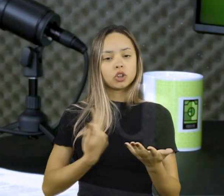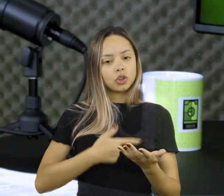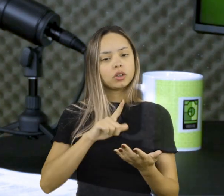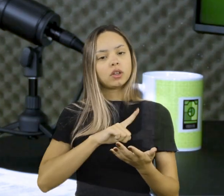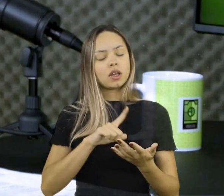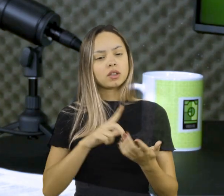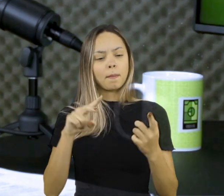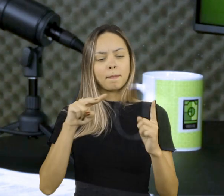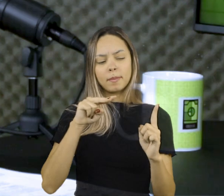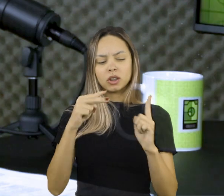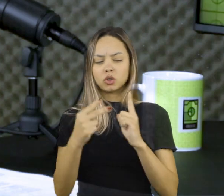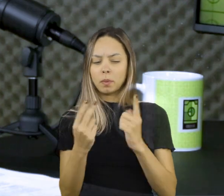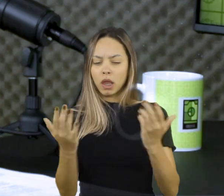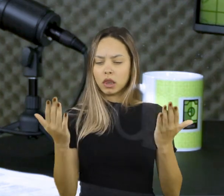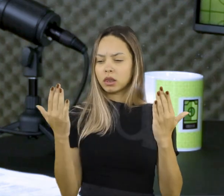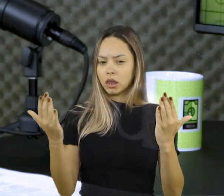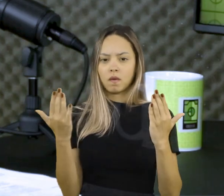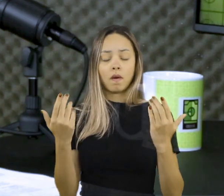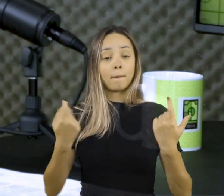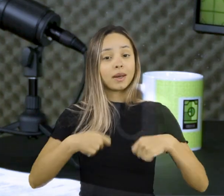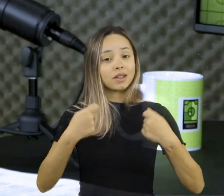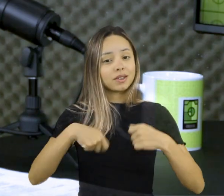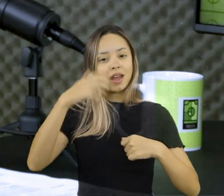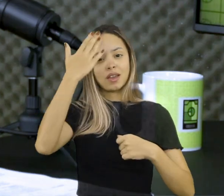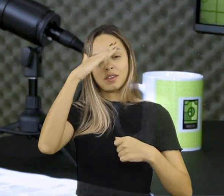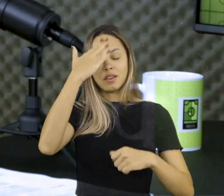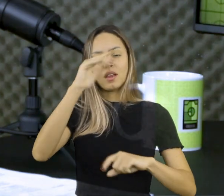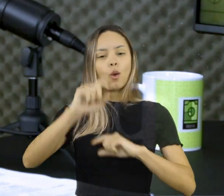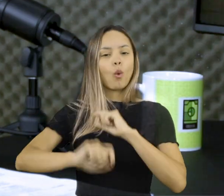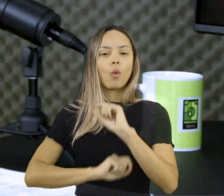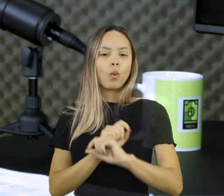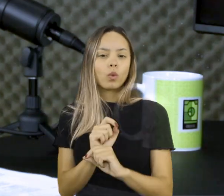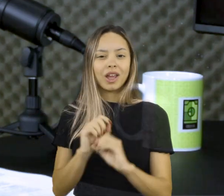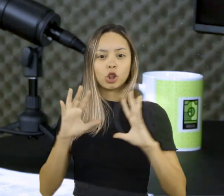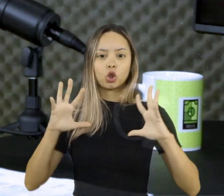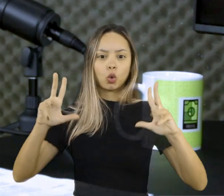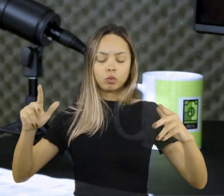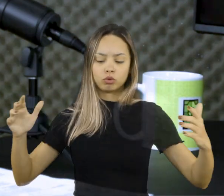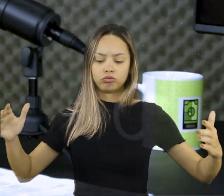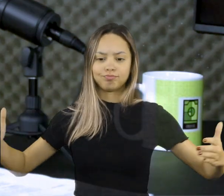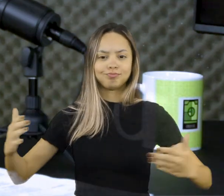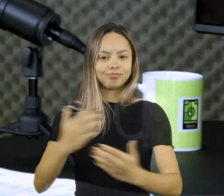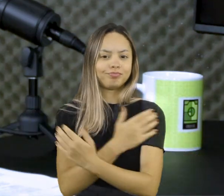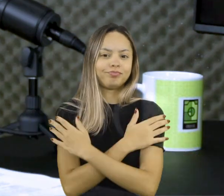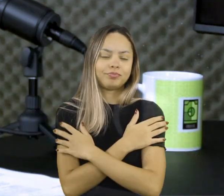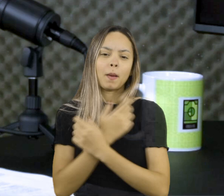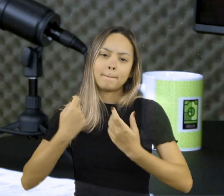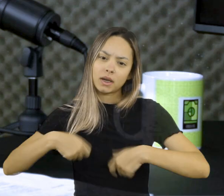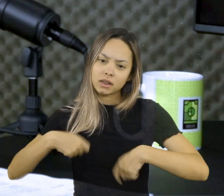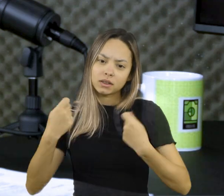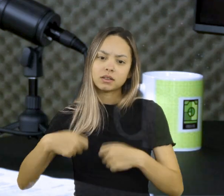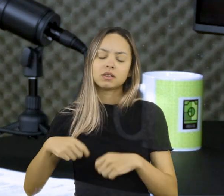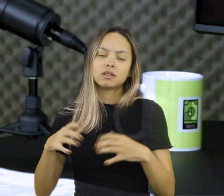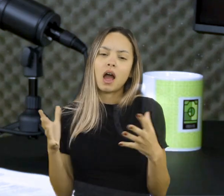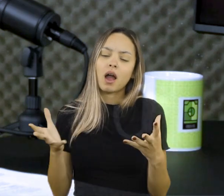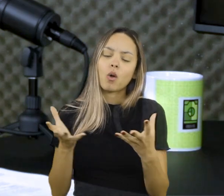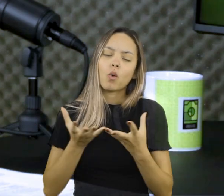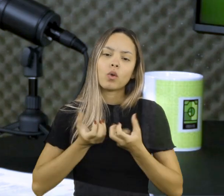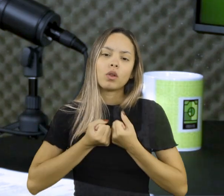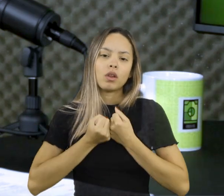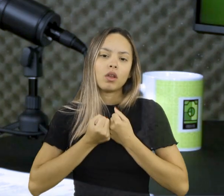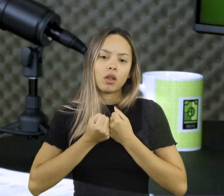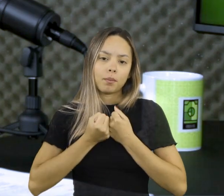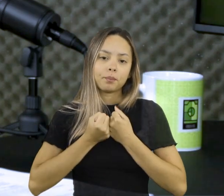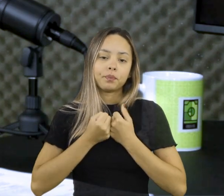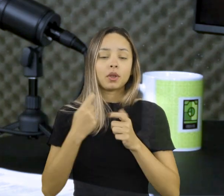eu preciso entender que eu preciso abraçar todo mundo. Porque eu não estou falando da perspectiva inclusiva, eu não